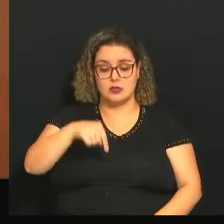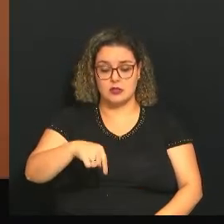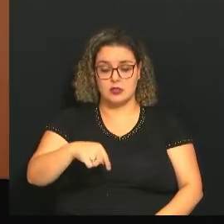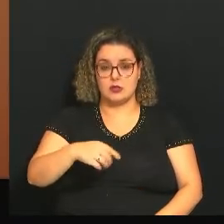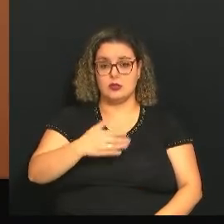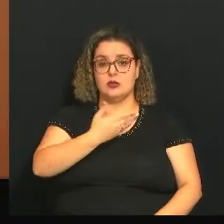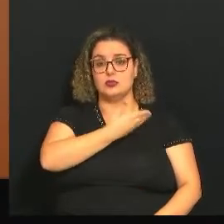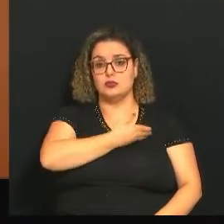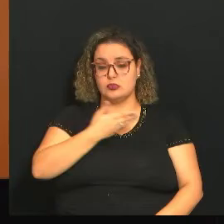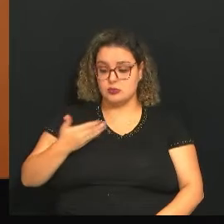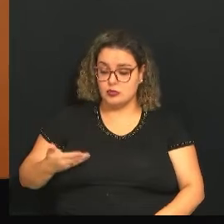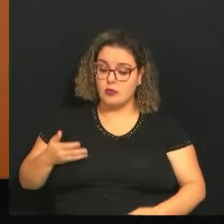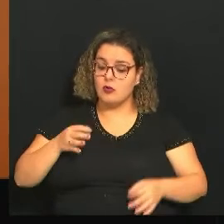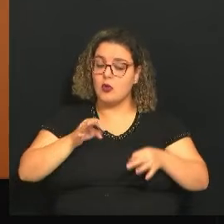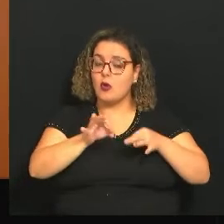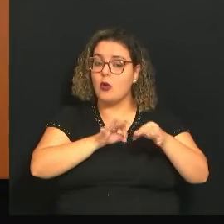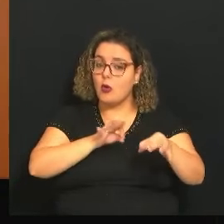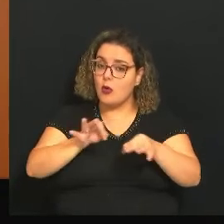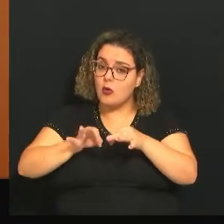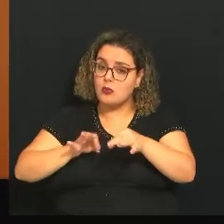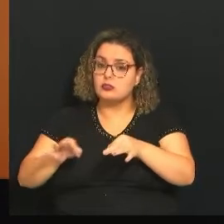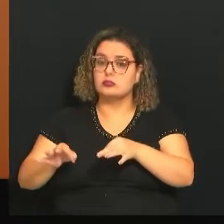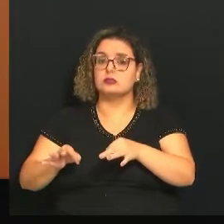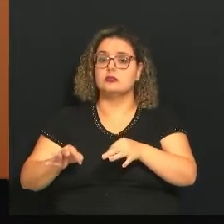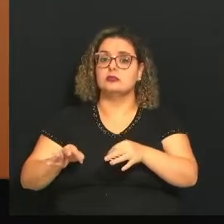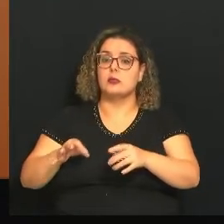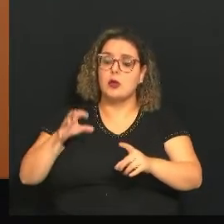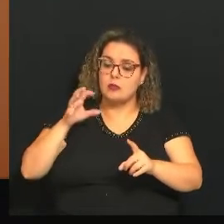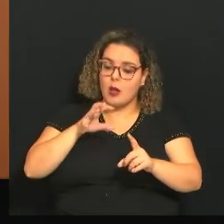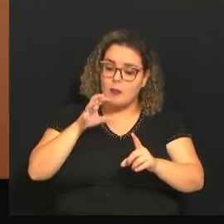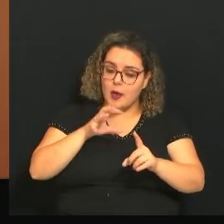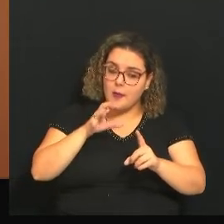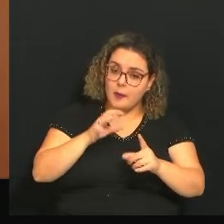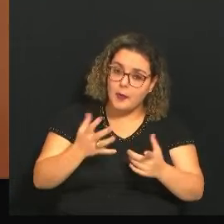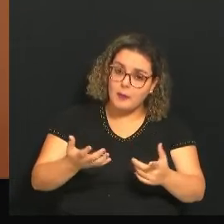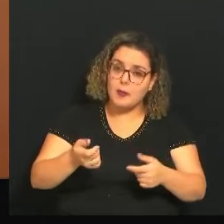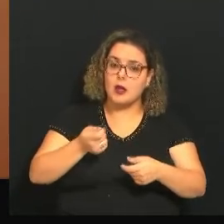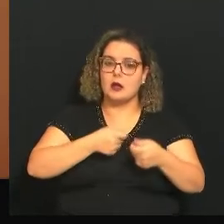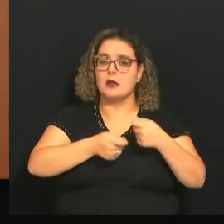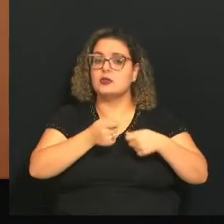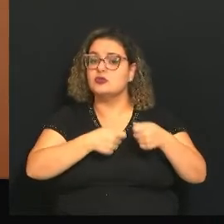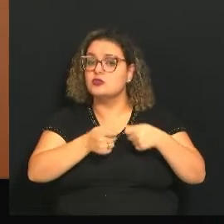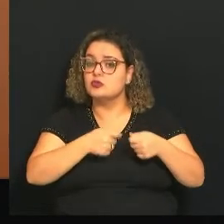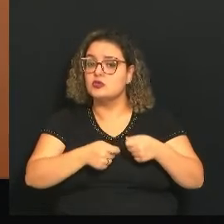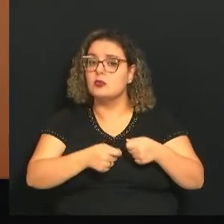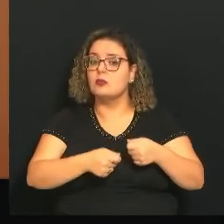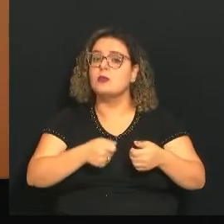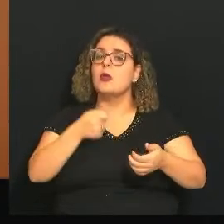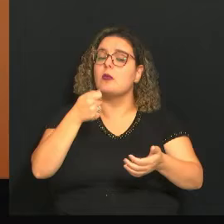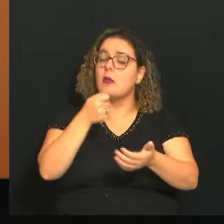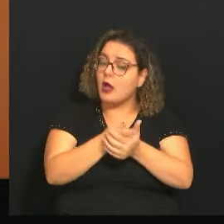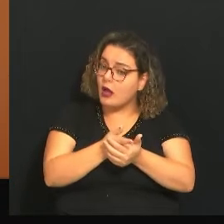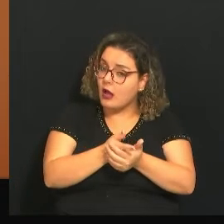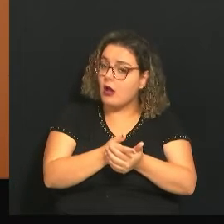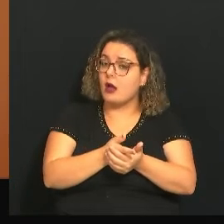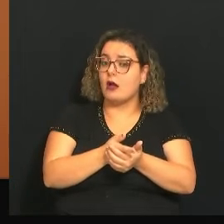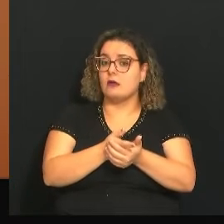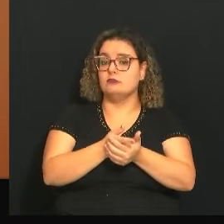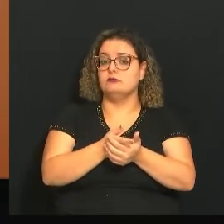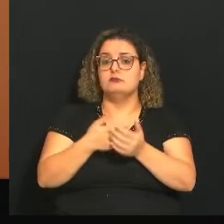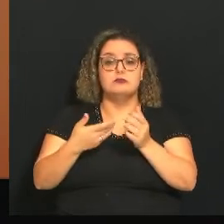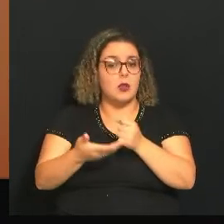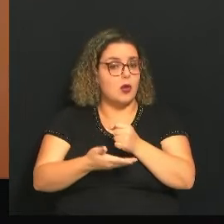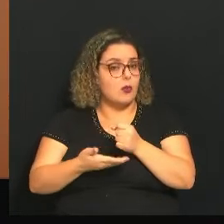se organizarem para estarem pressionando a administração para pagar um reajuste de, no mínimo,